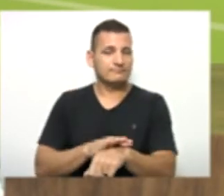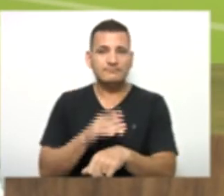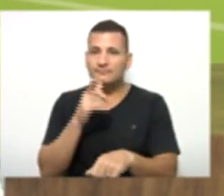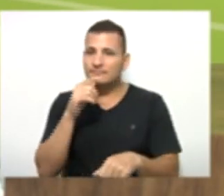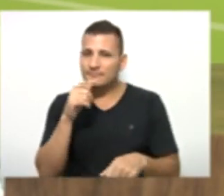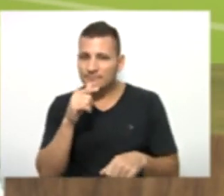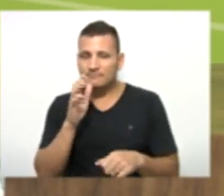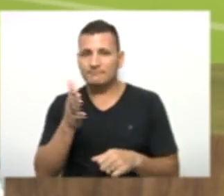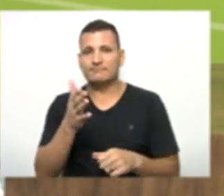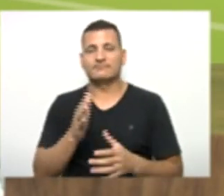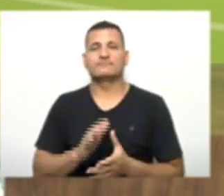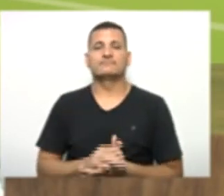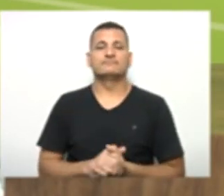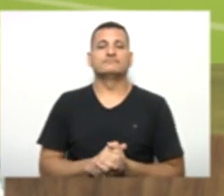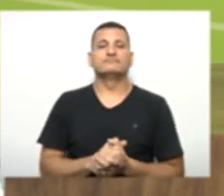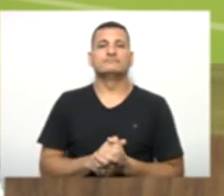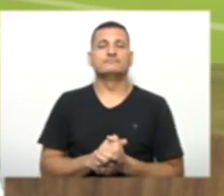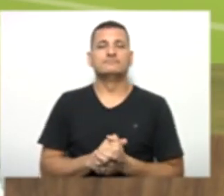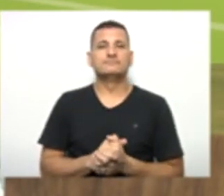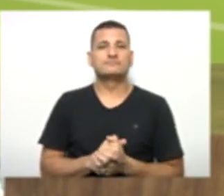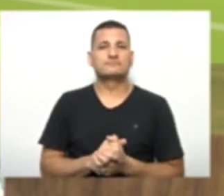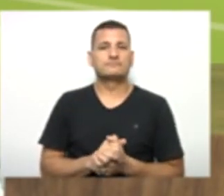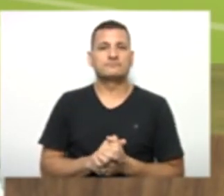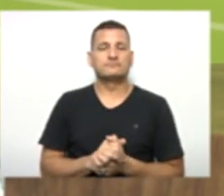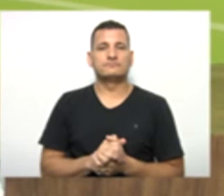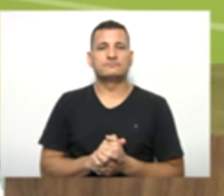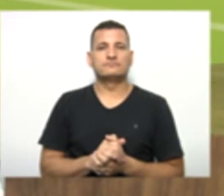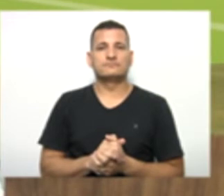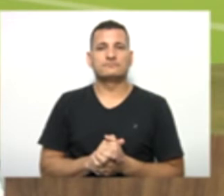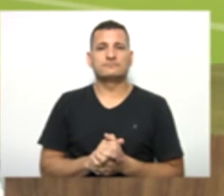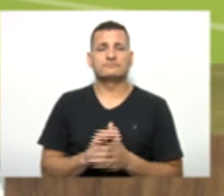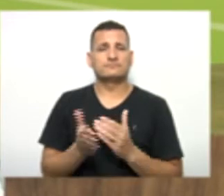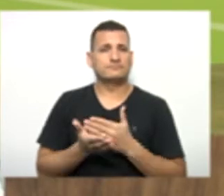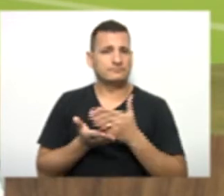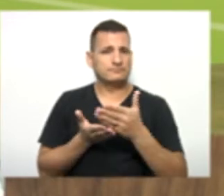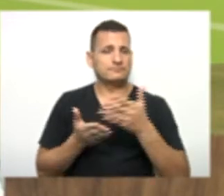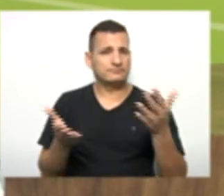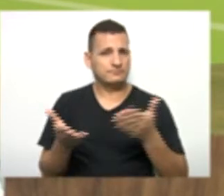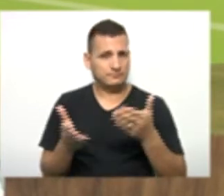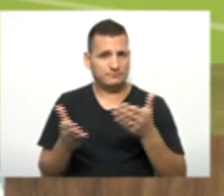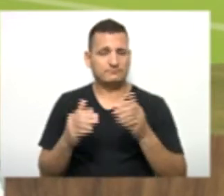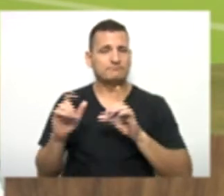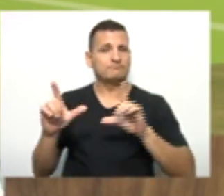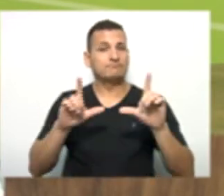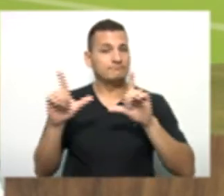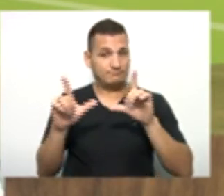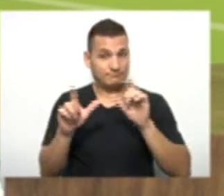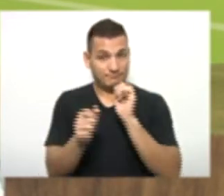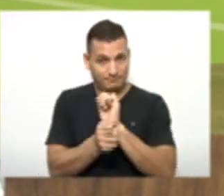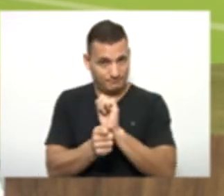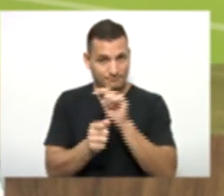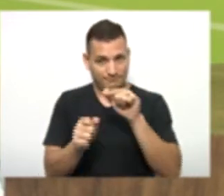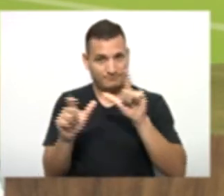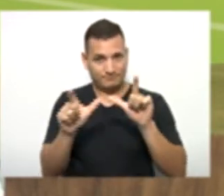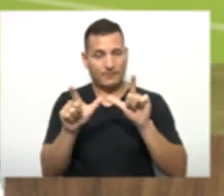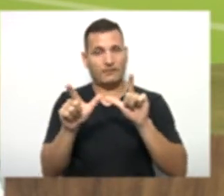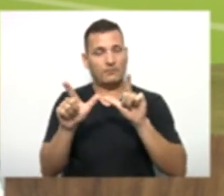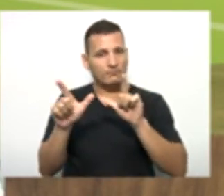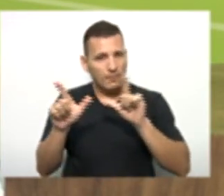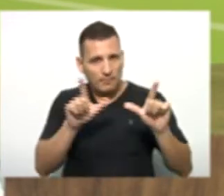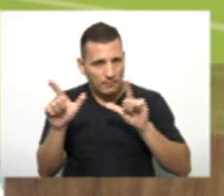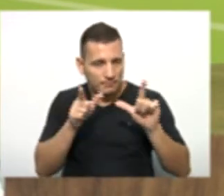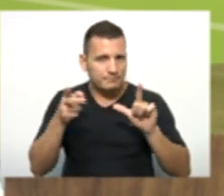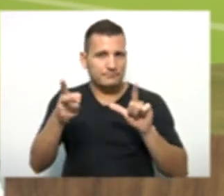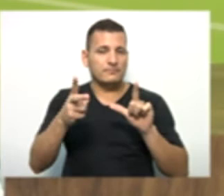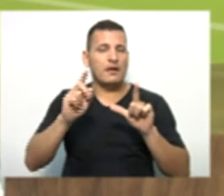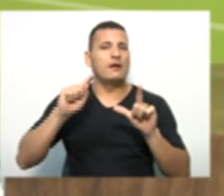né? Isso aí. Vamos então agora dar continuidade aos slides de onde paramos e logo em seguida nós vamos à